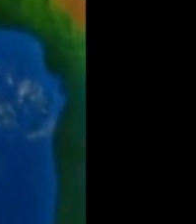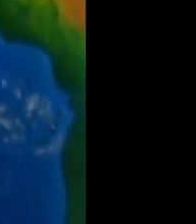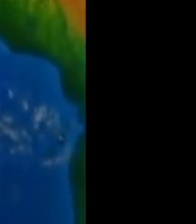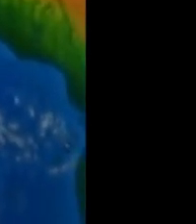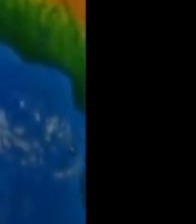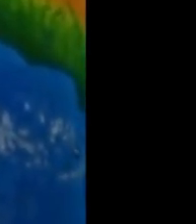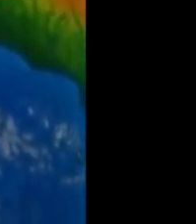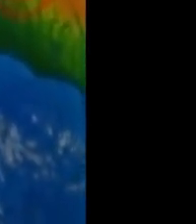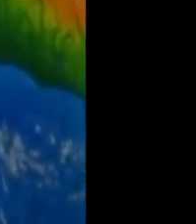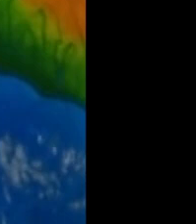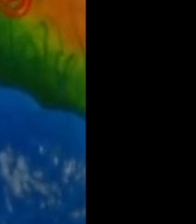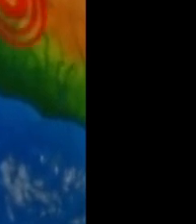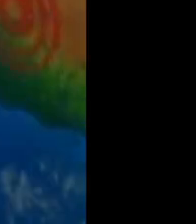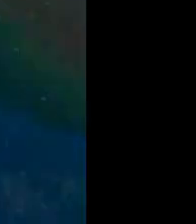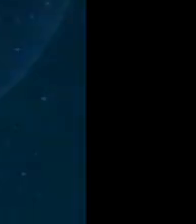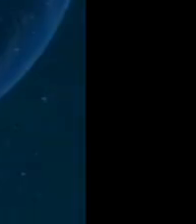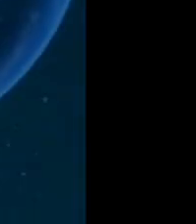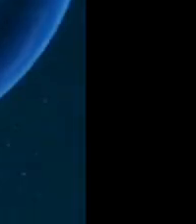Música